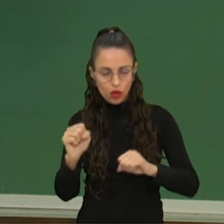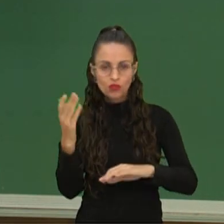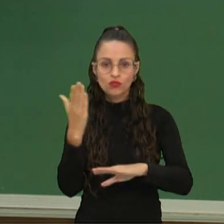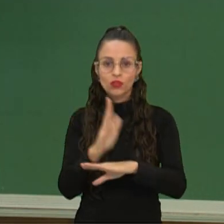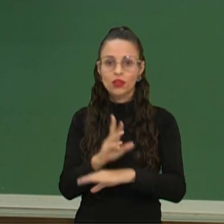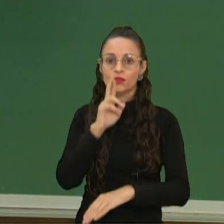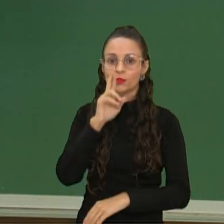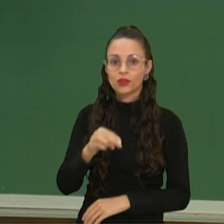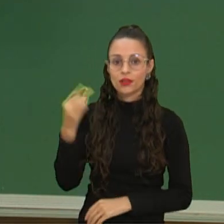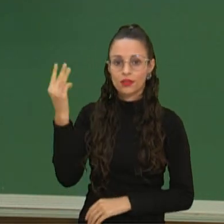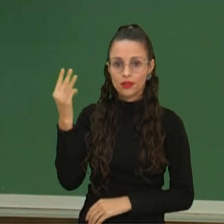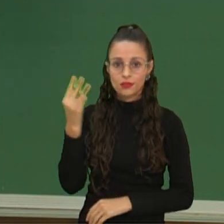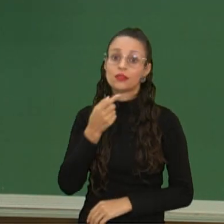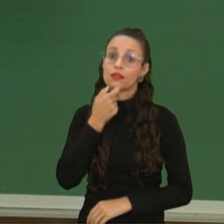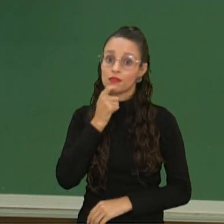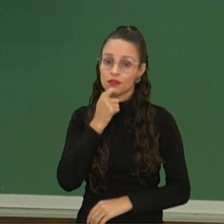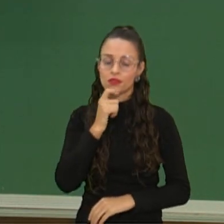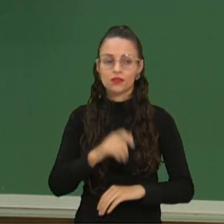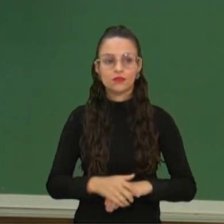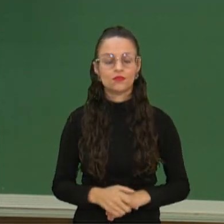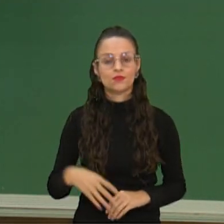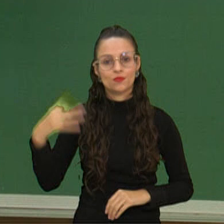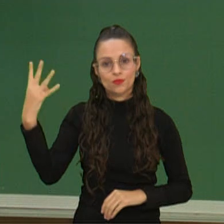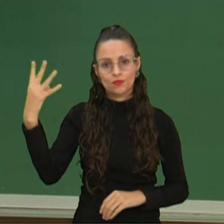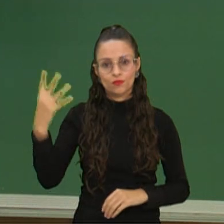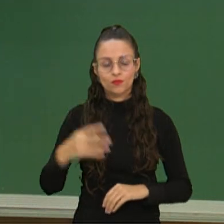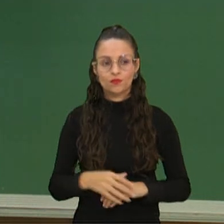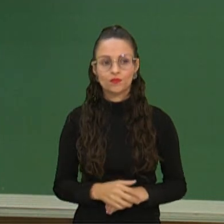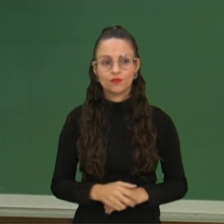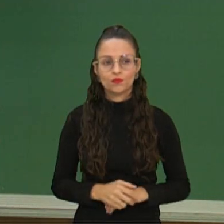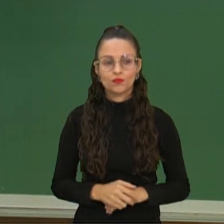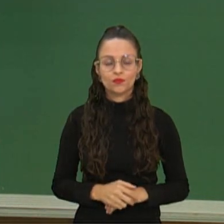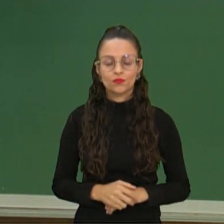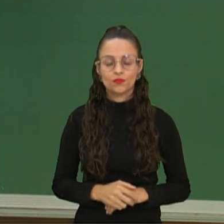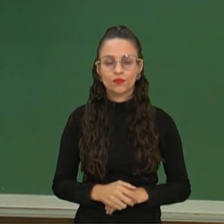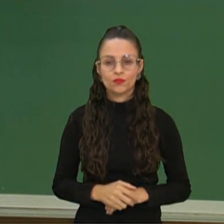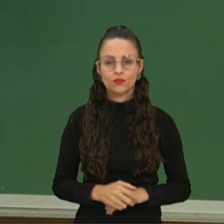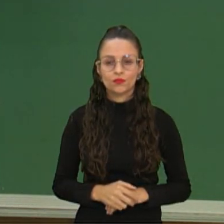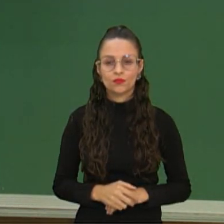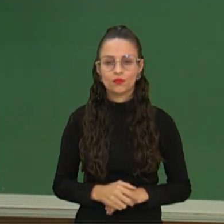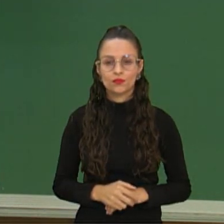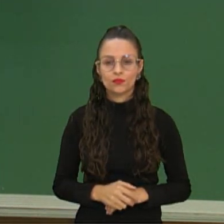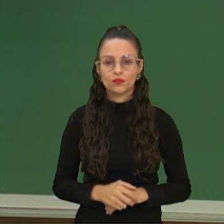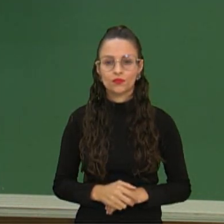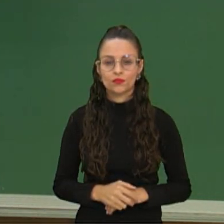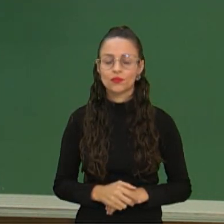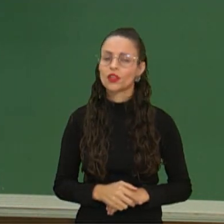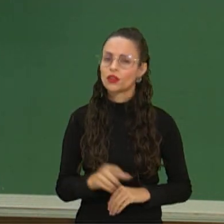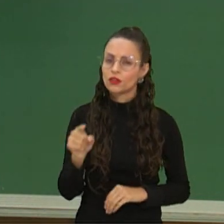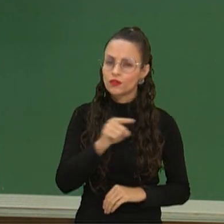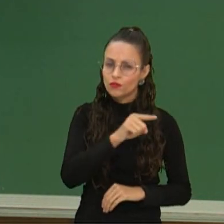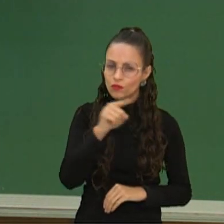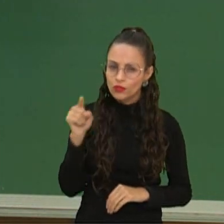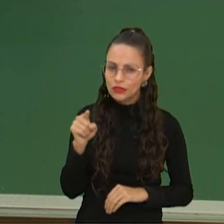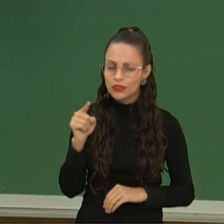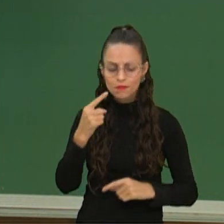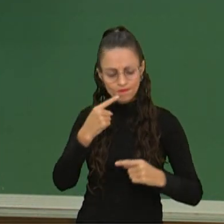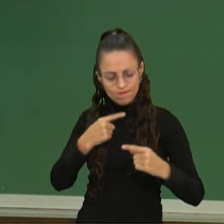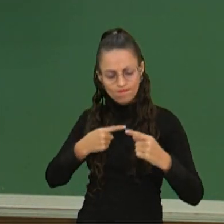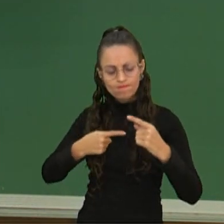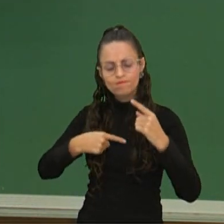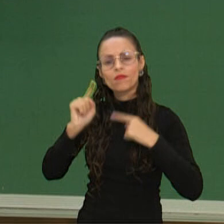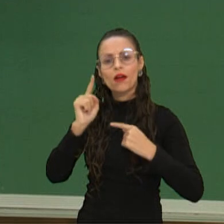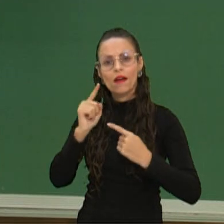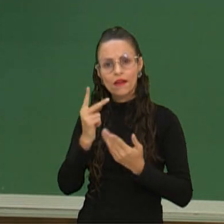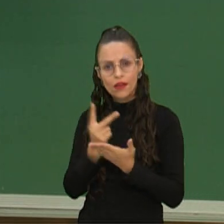número 3 em inglês. E number 4. Do you get over your mistakes easily? Você supera os seus